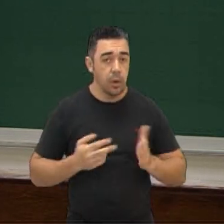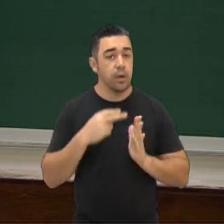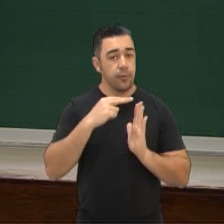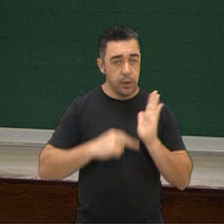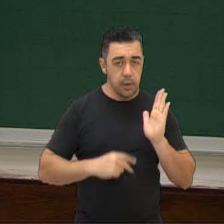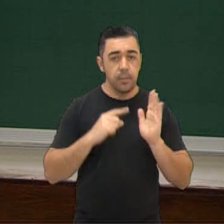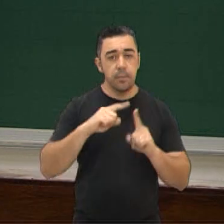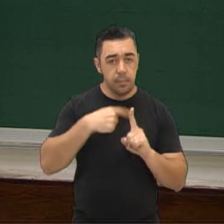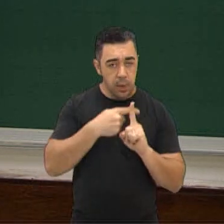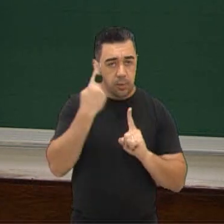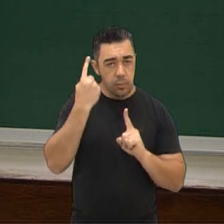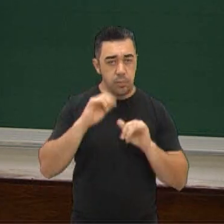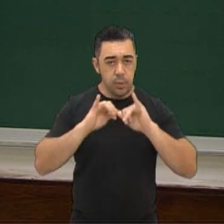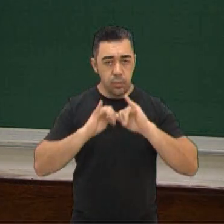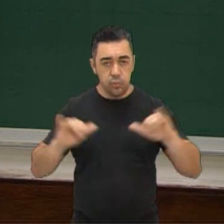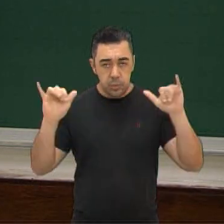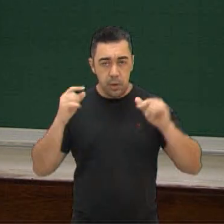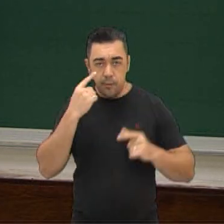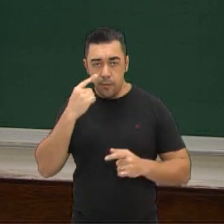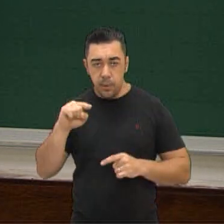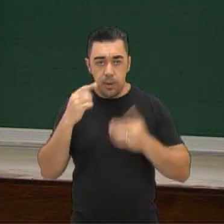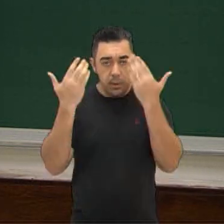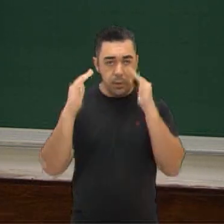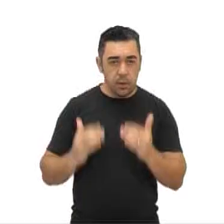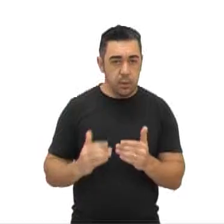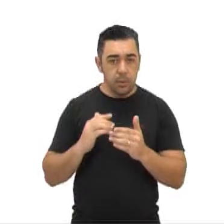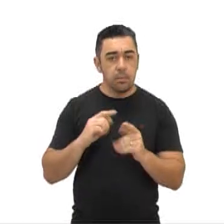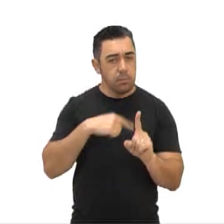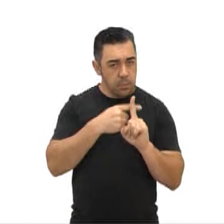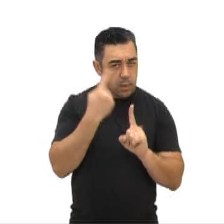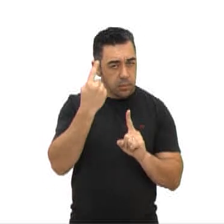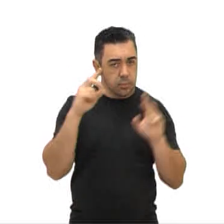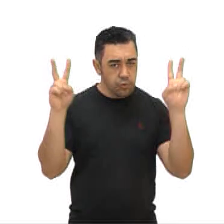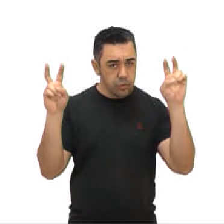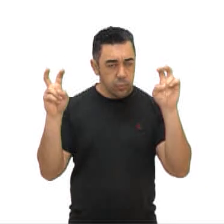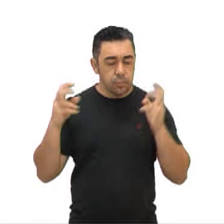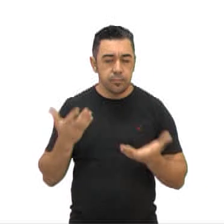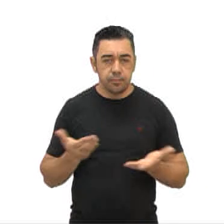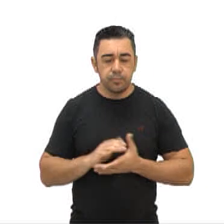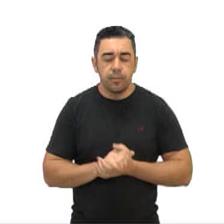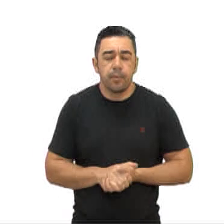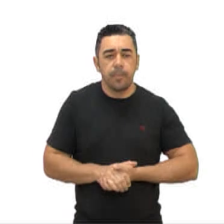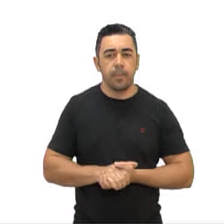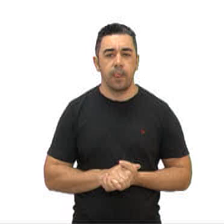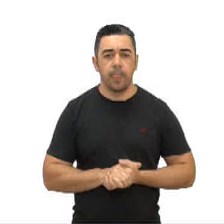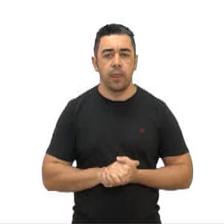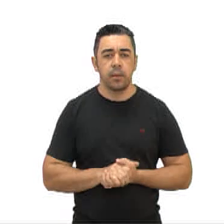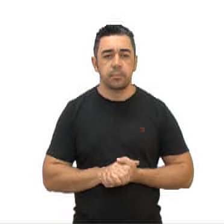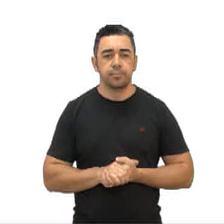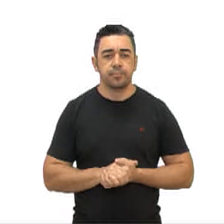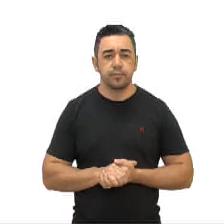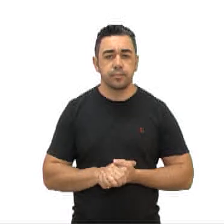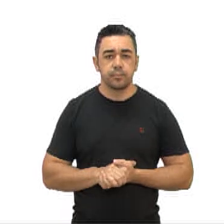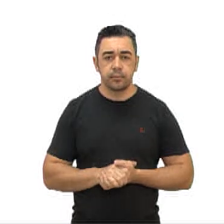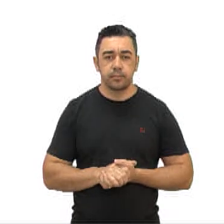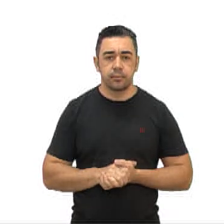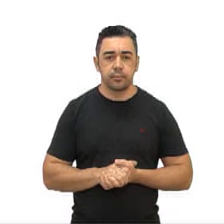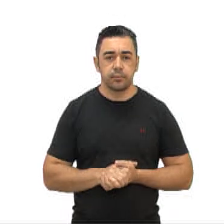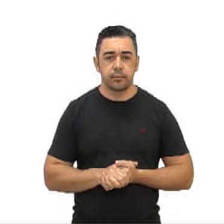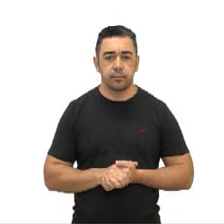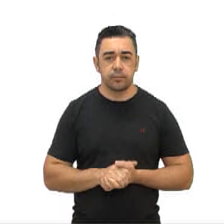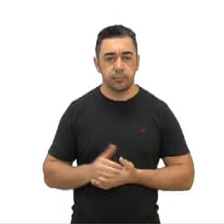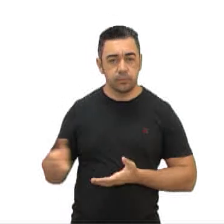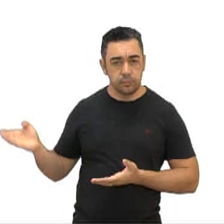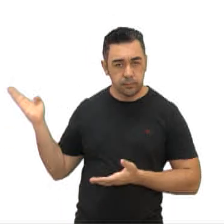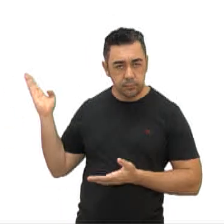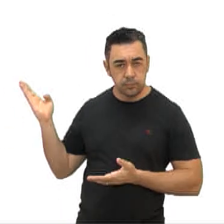de mais uma notícia, vamos analisar mais um titular, ok? Rebrote, né? Temos acá